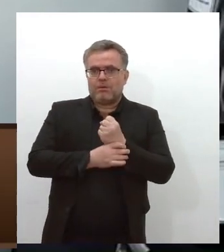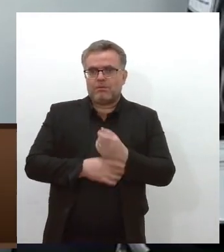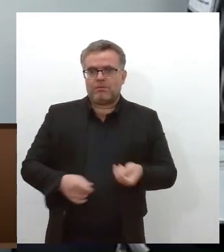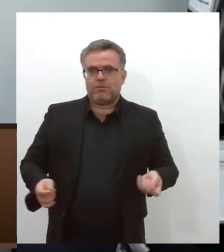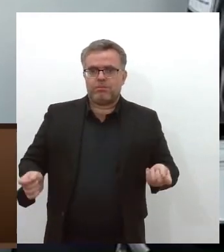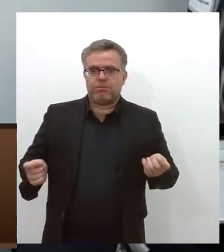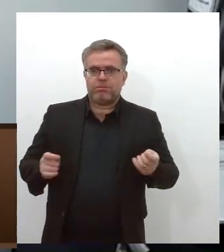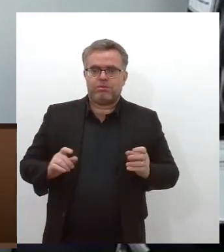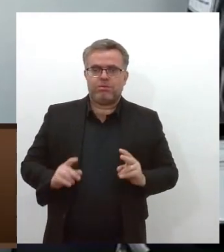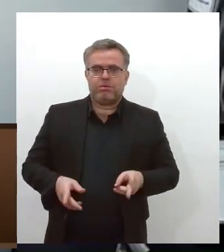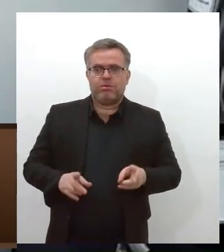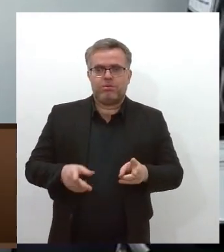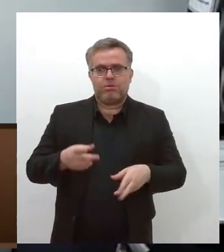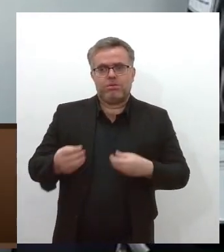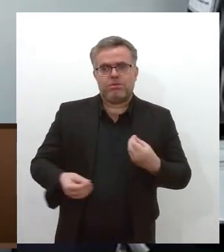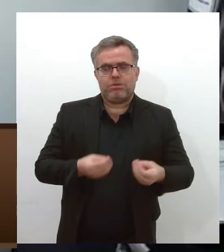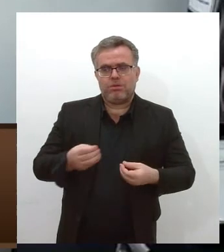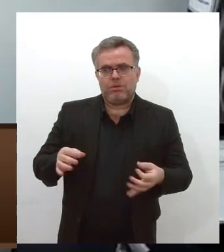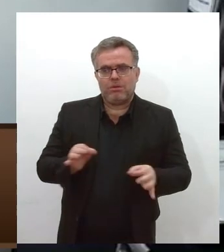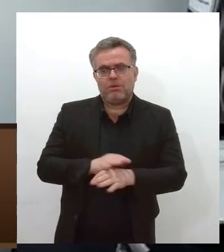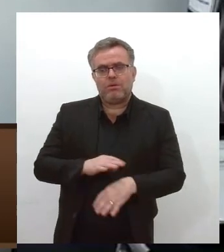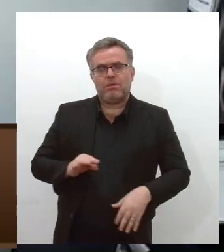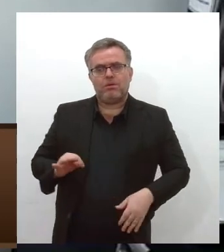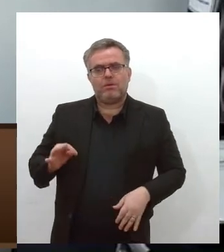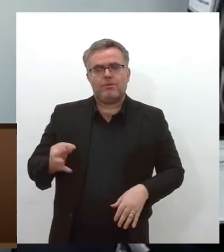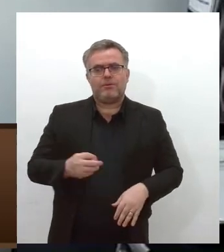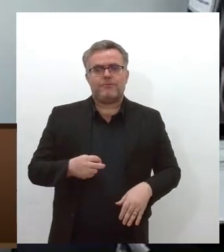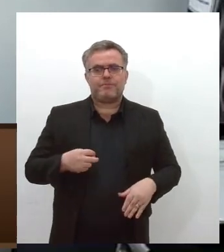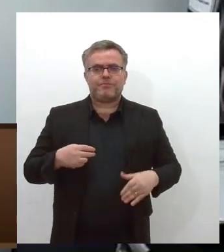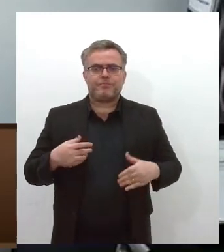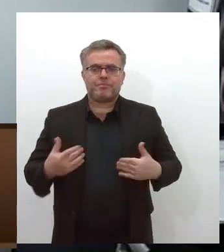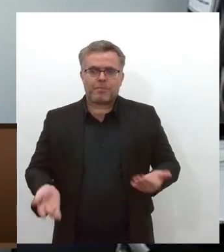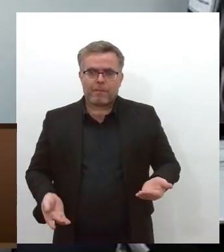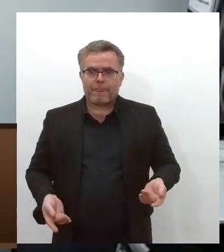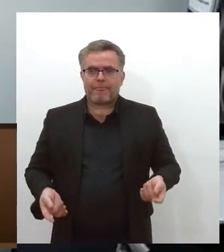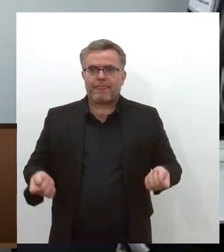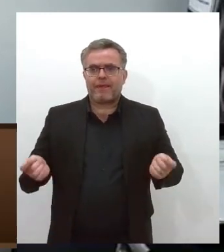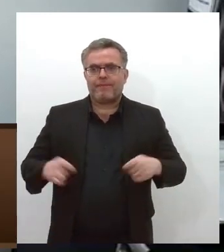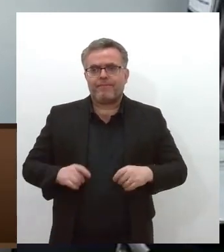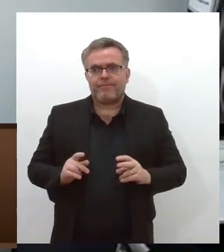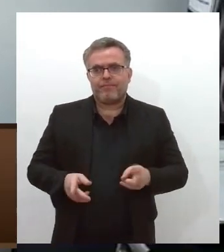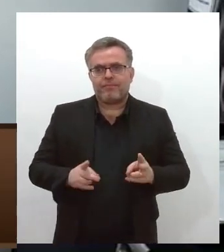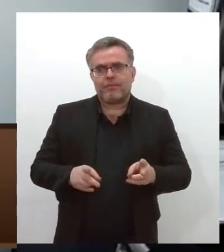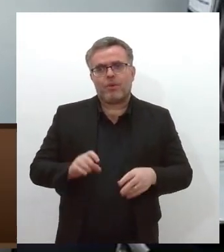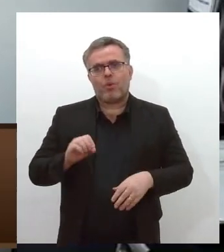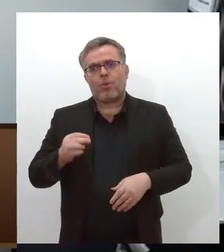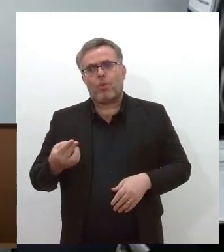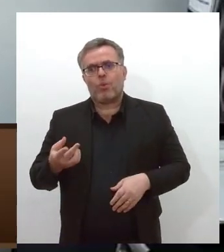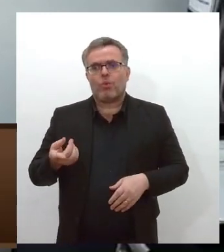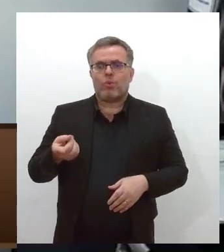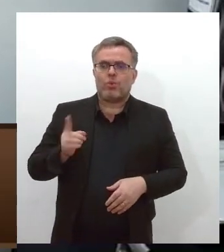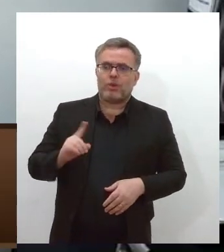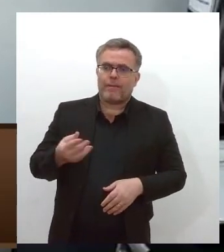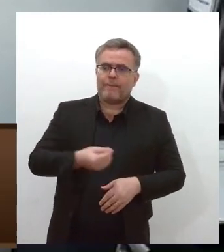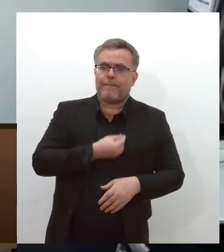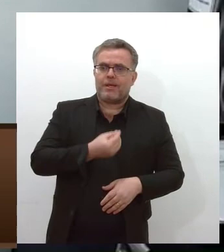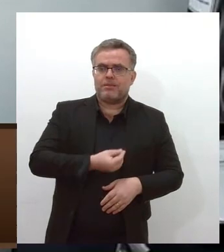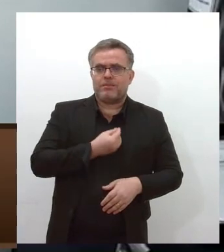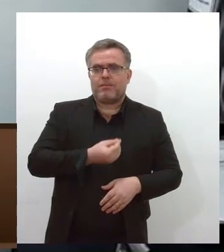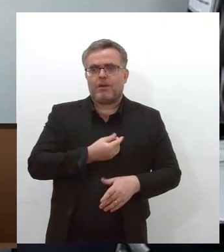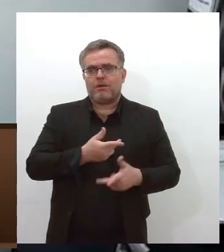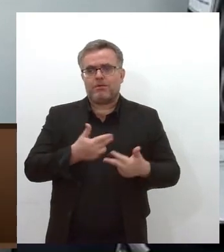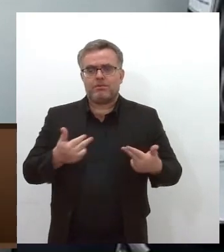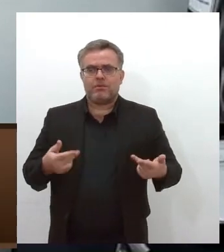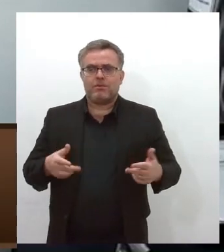participação dos eleitores, sejam eles obrigados ou não a participarem do processo eleitoral. Então, quando você vê, por